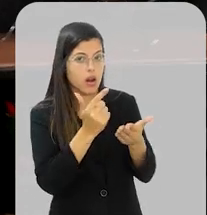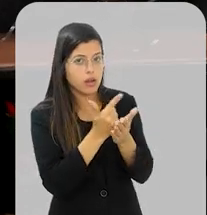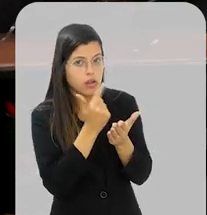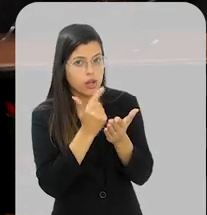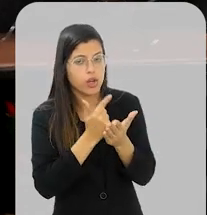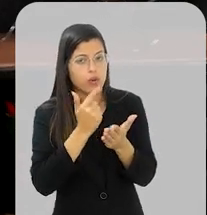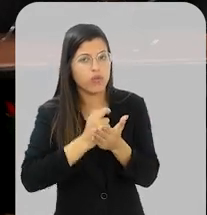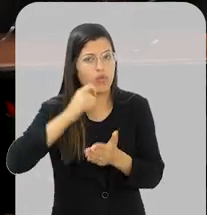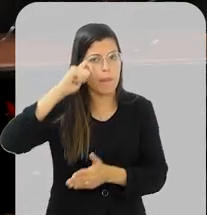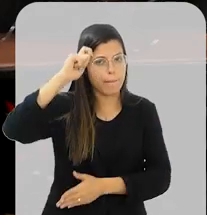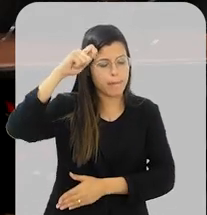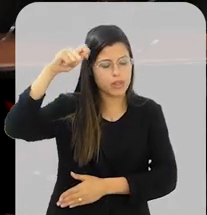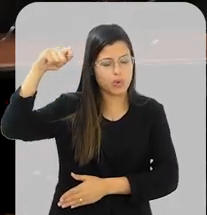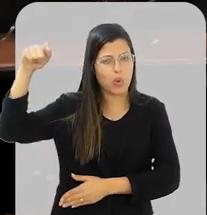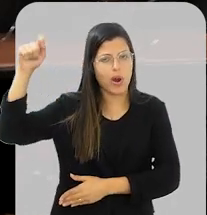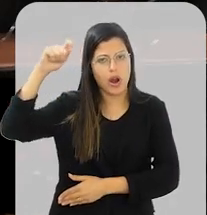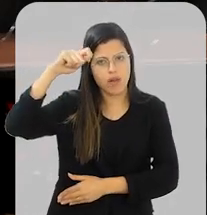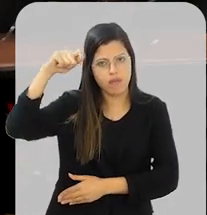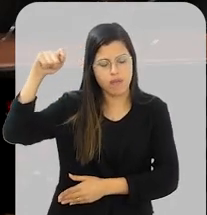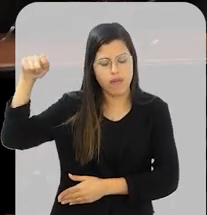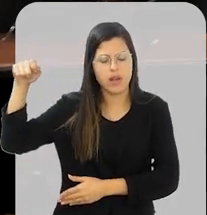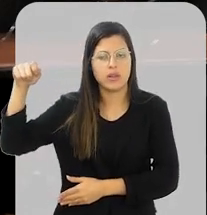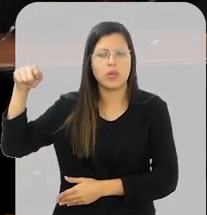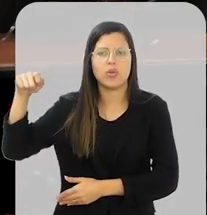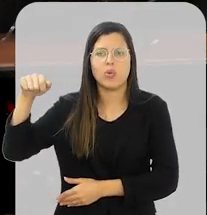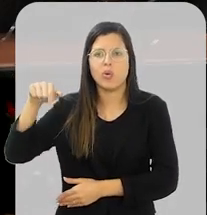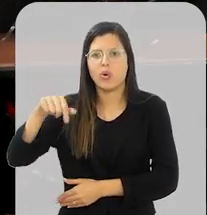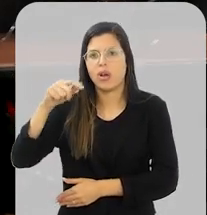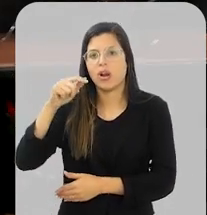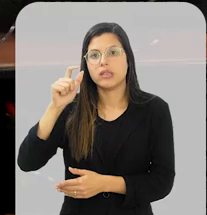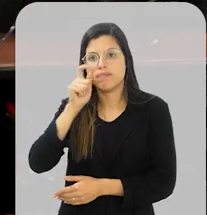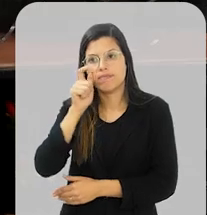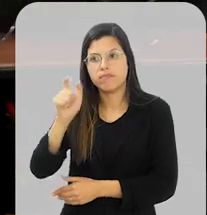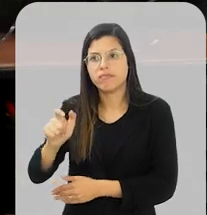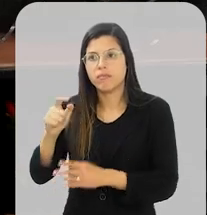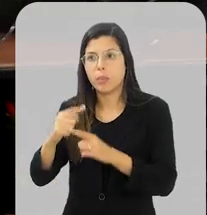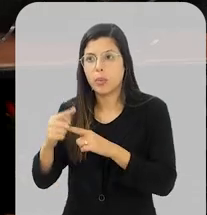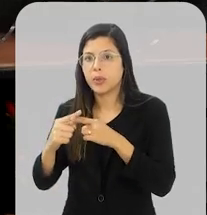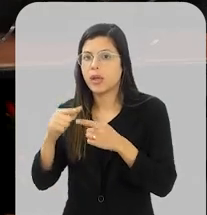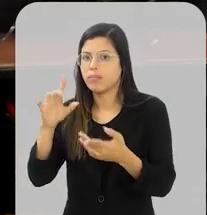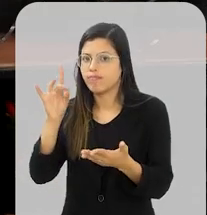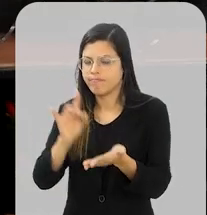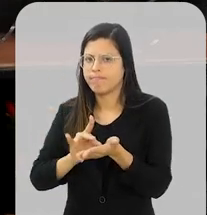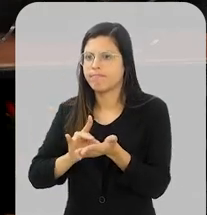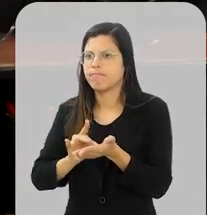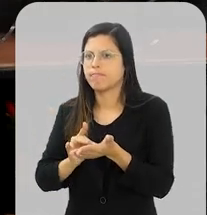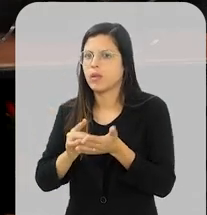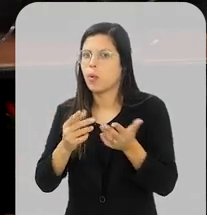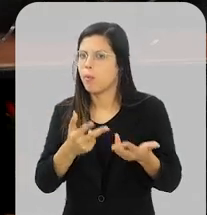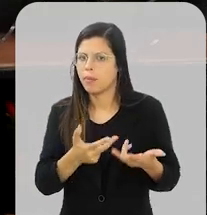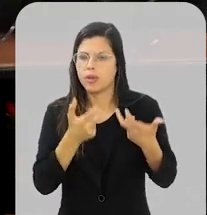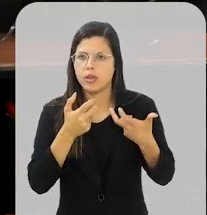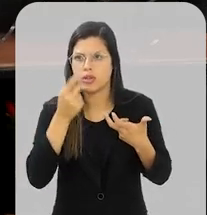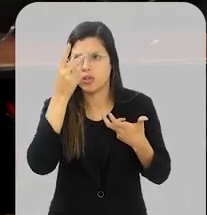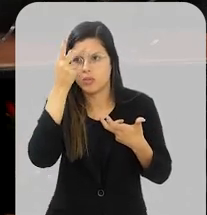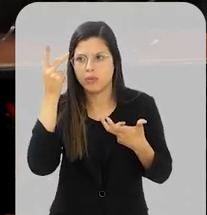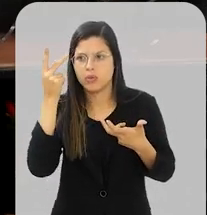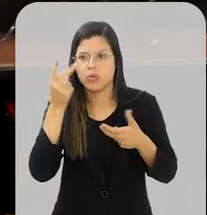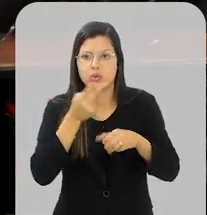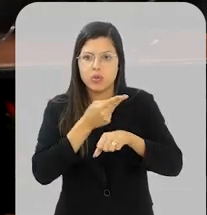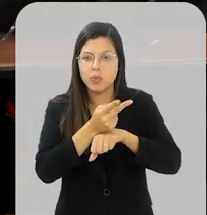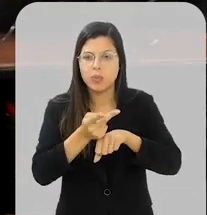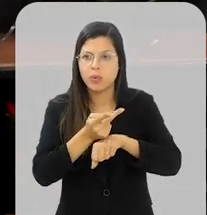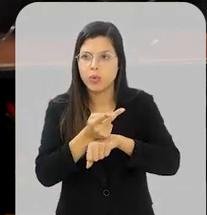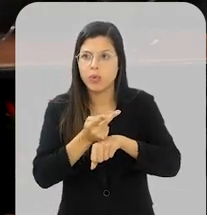livros psicografados. E eles se interessam, até porque é real. Sim. Eu vejo que também as